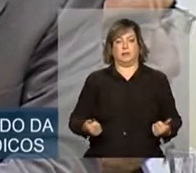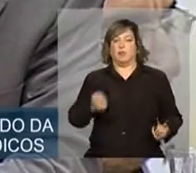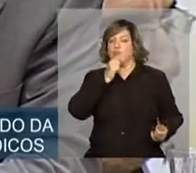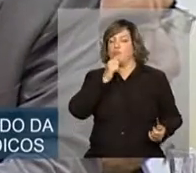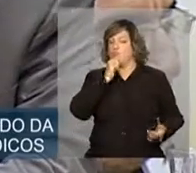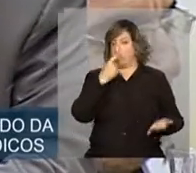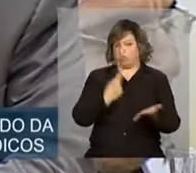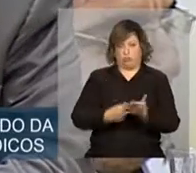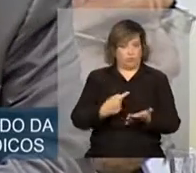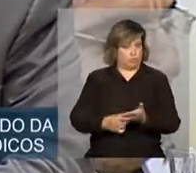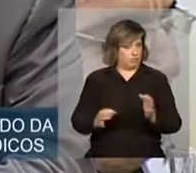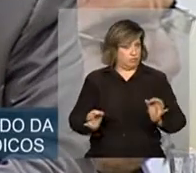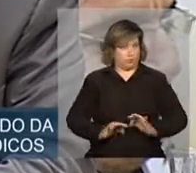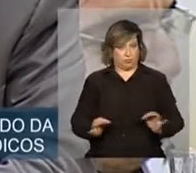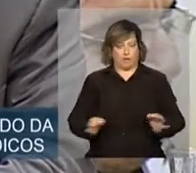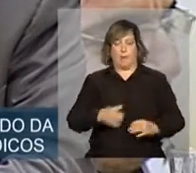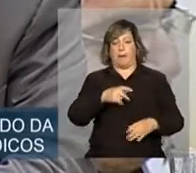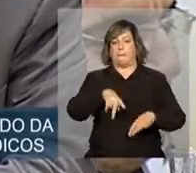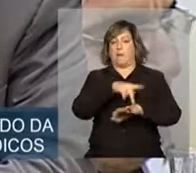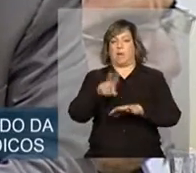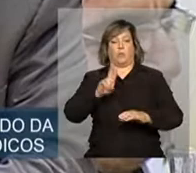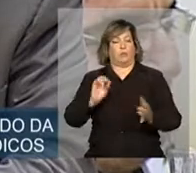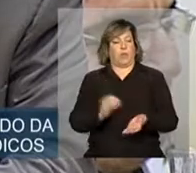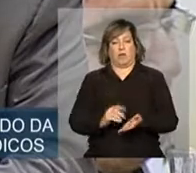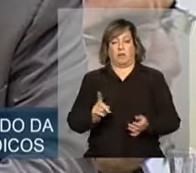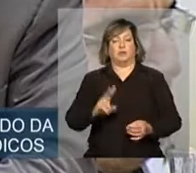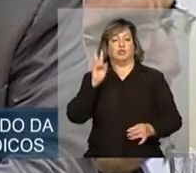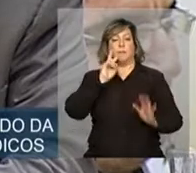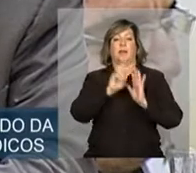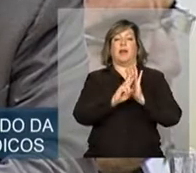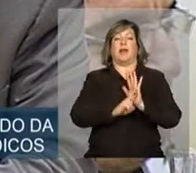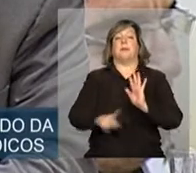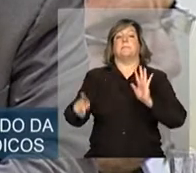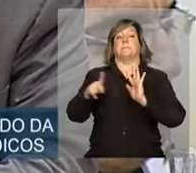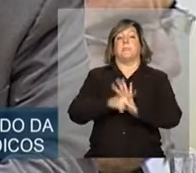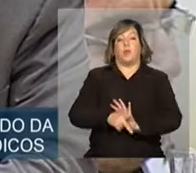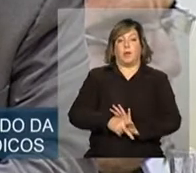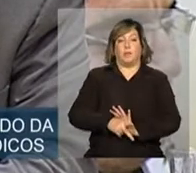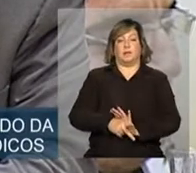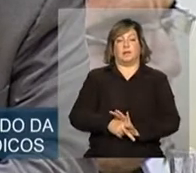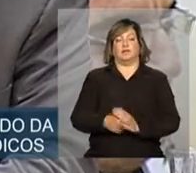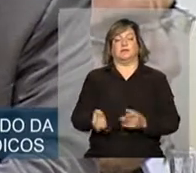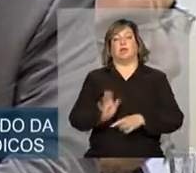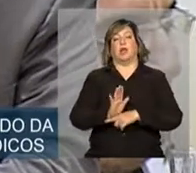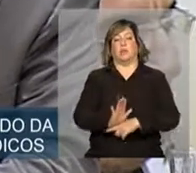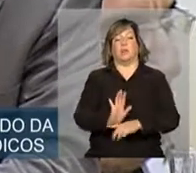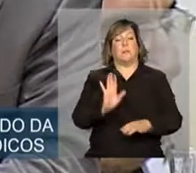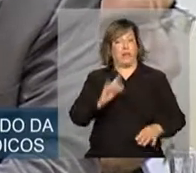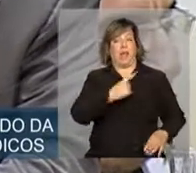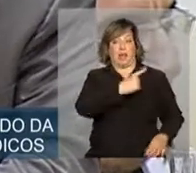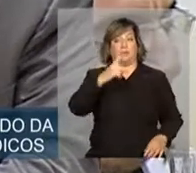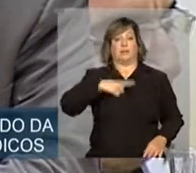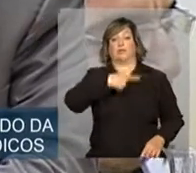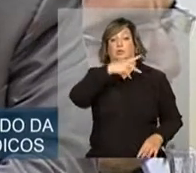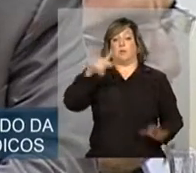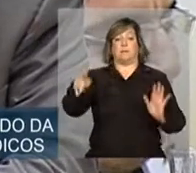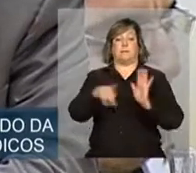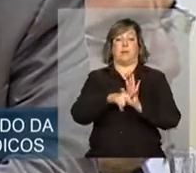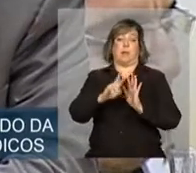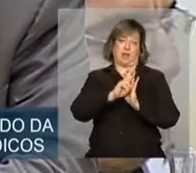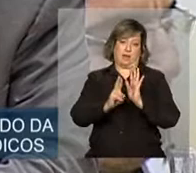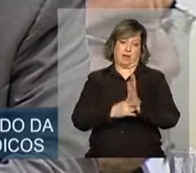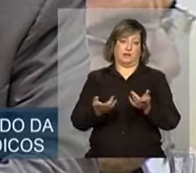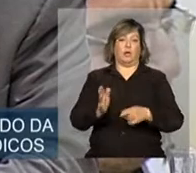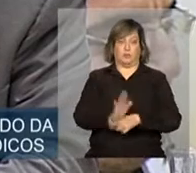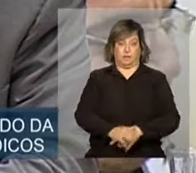entramos em negociação nem com paz nem com Universidade ainda sobre as regras próprias de colaboração mas cada um deles tem suas regras próprias